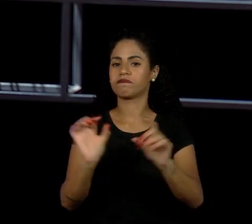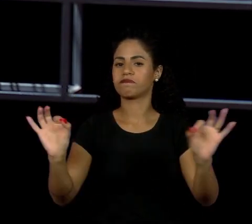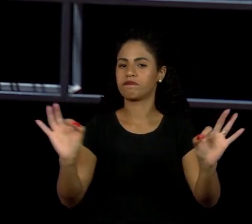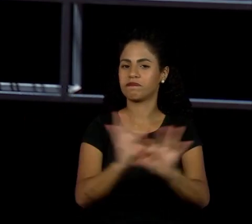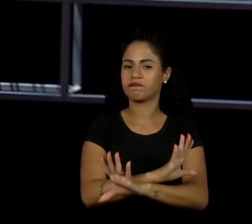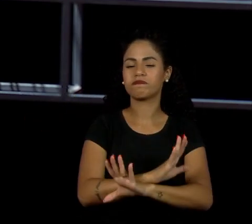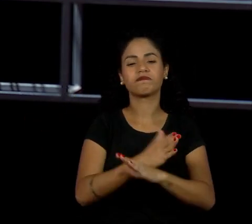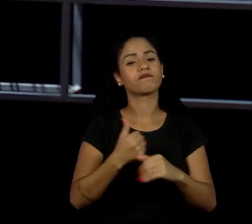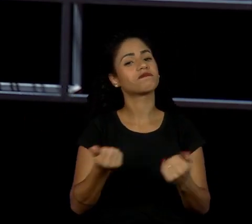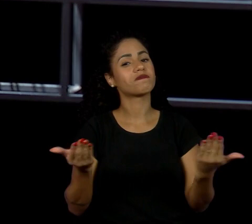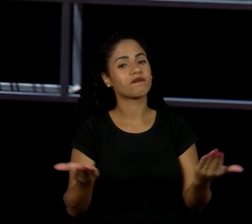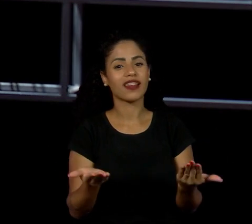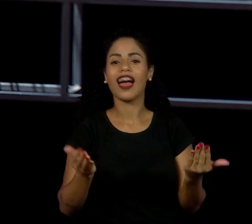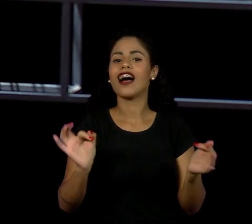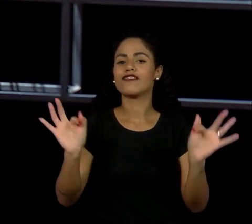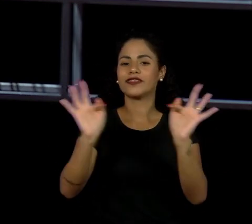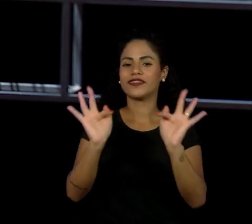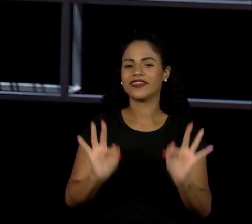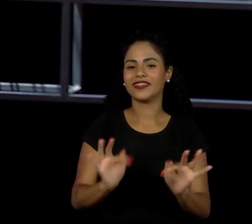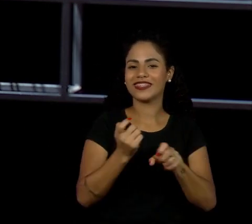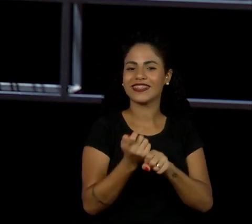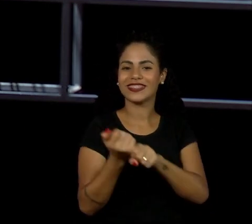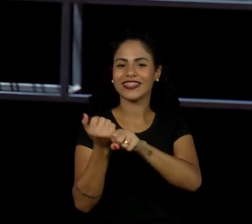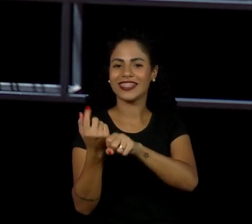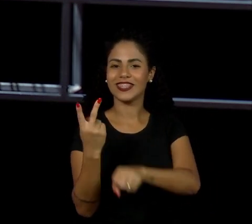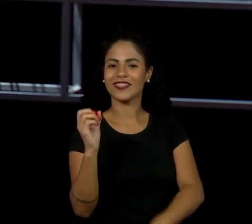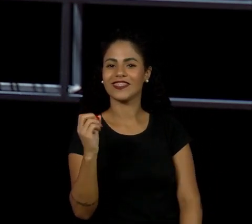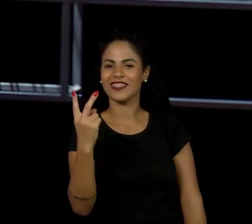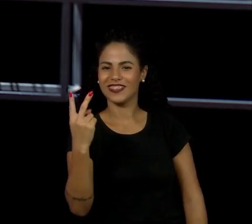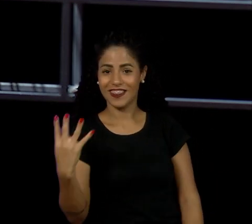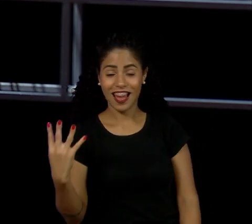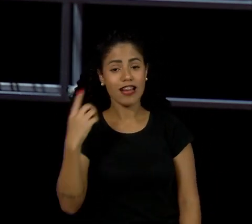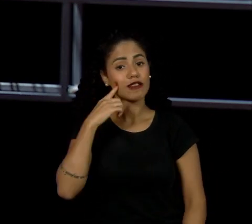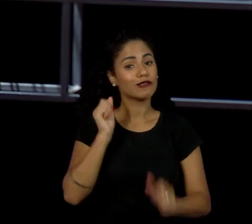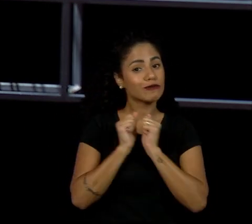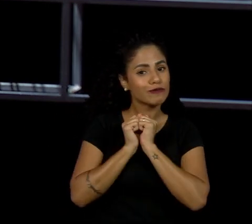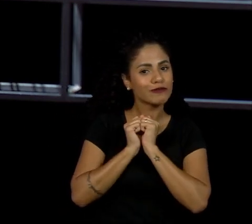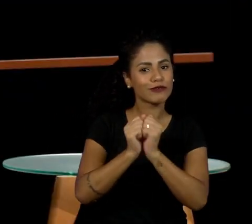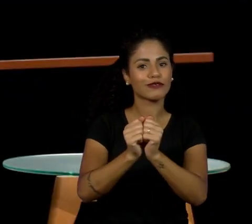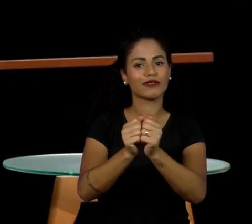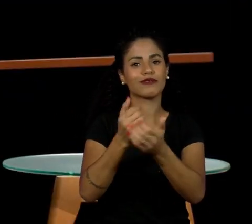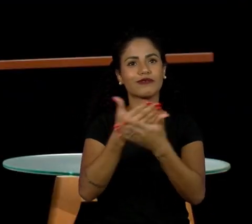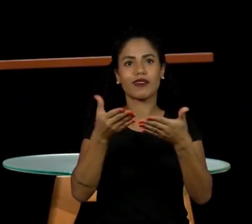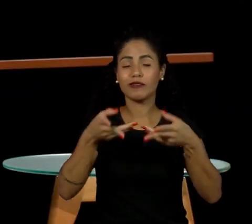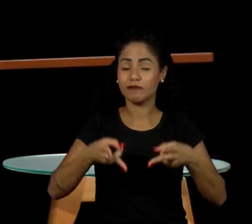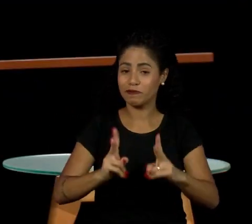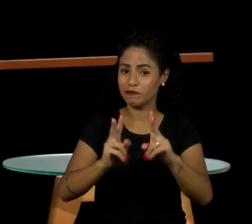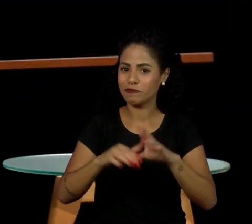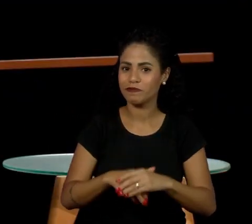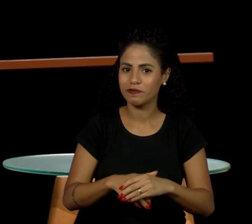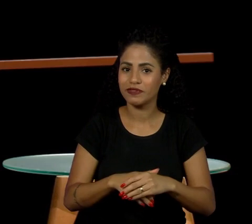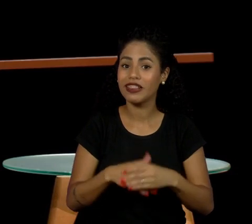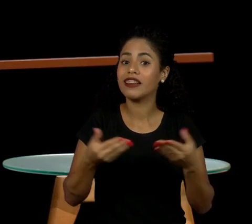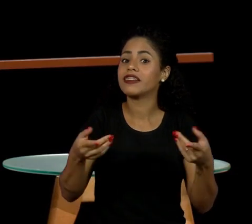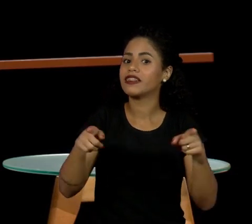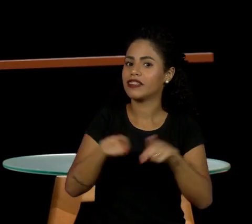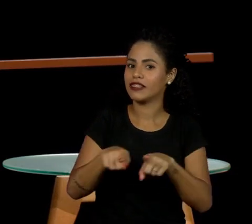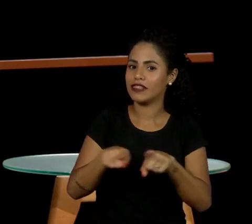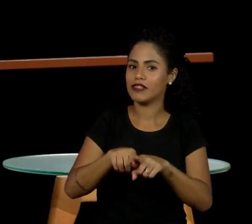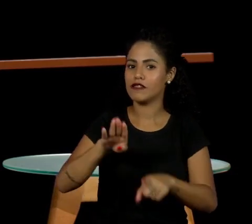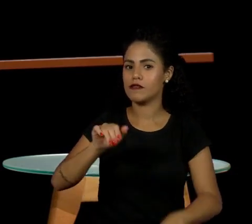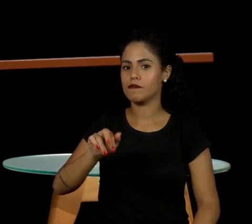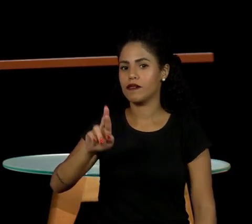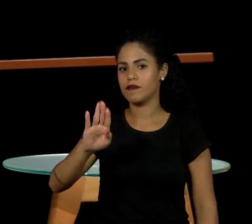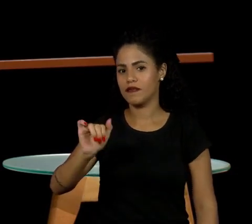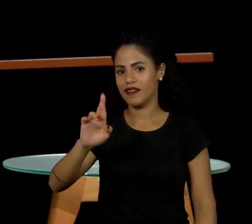desejando um feliz 2024 e que estejamos sempre juntos no ano que está nascendo. E é a Bárbara Bruno que vai